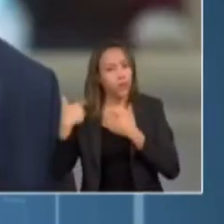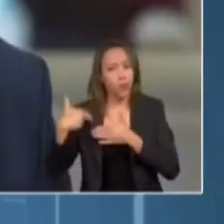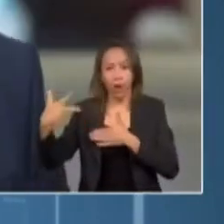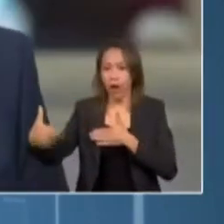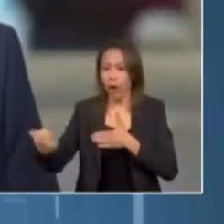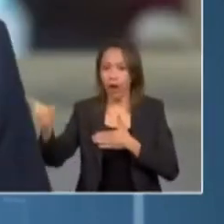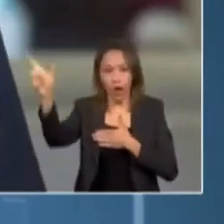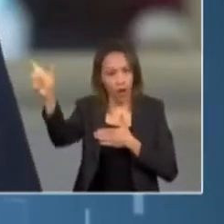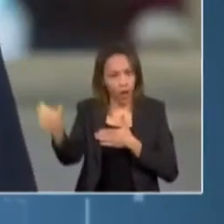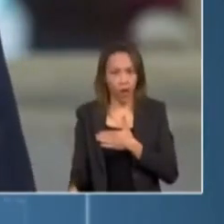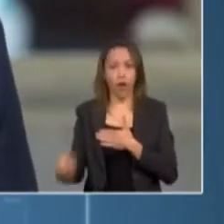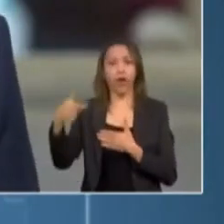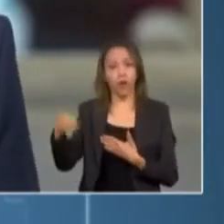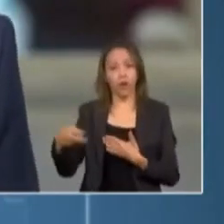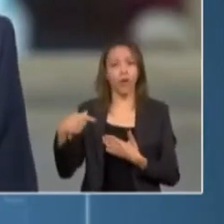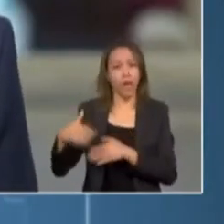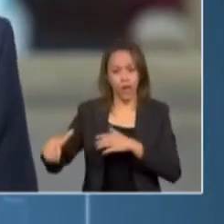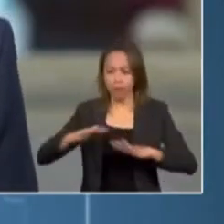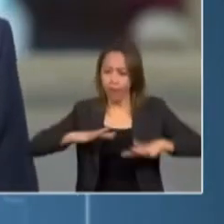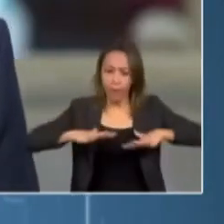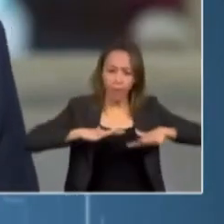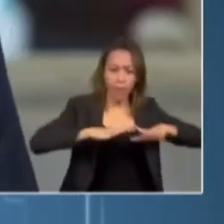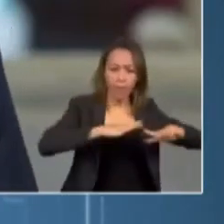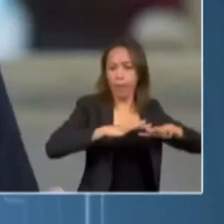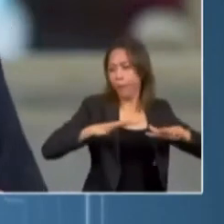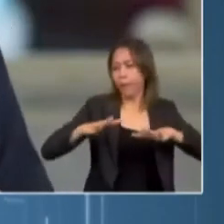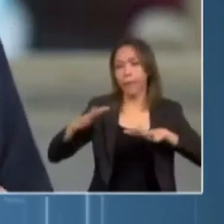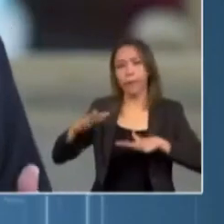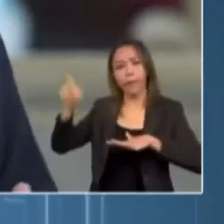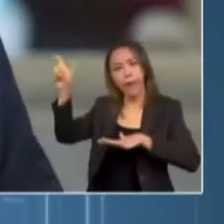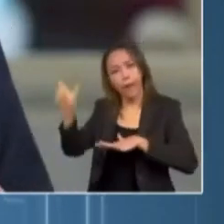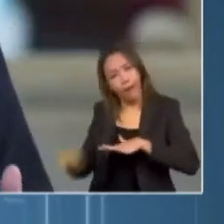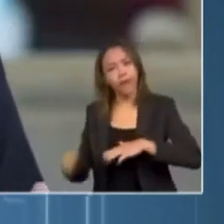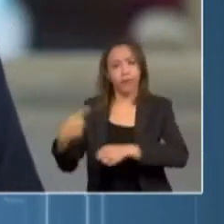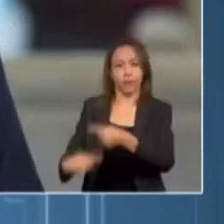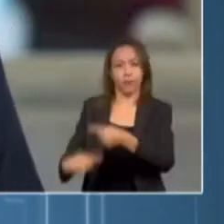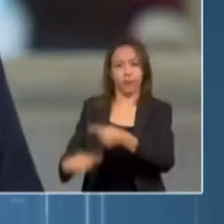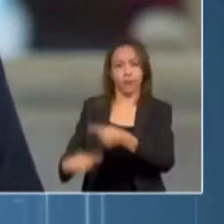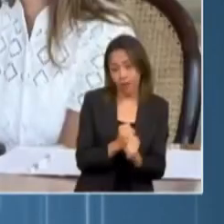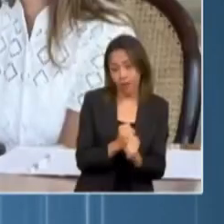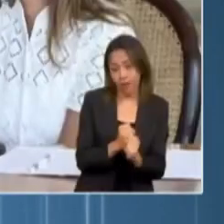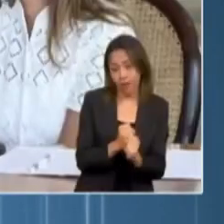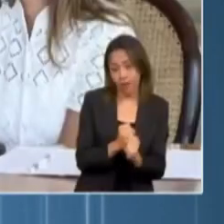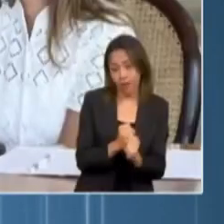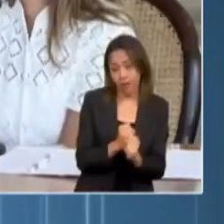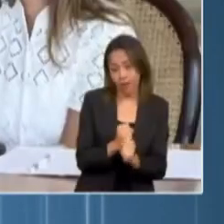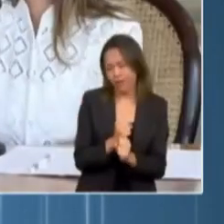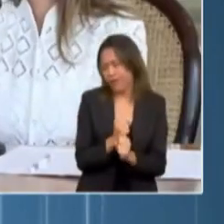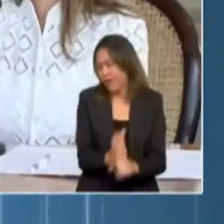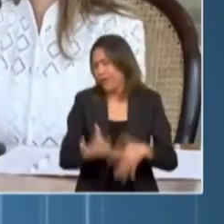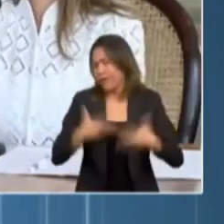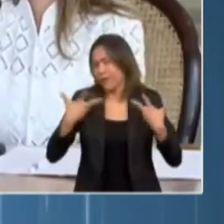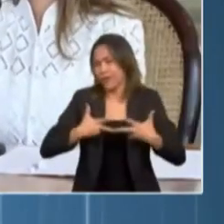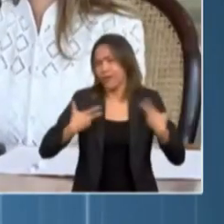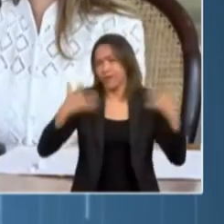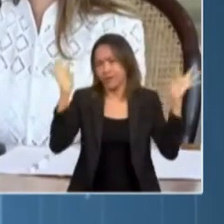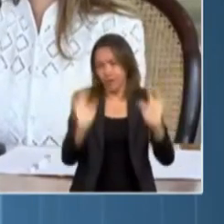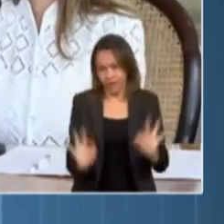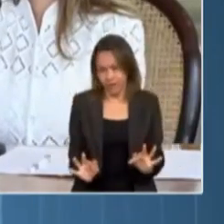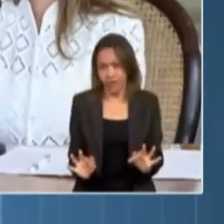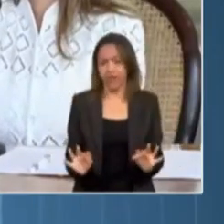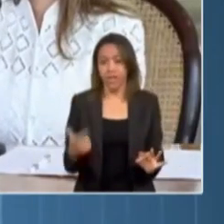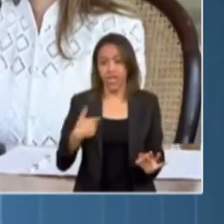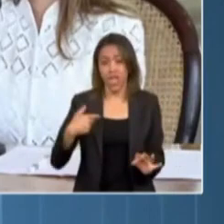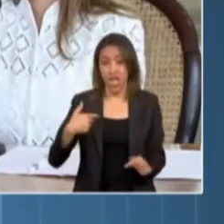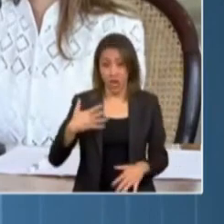muita raiva quando falam mal da Janja. Aí, Amadeu, ele deu uma cena que já logo em